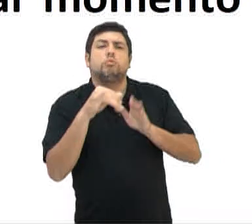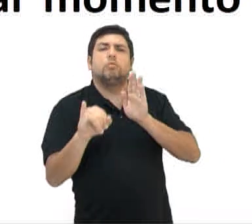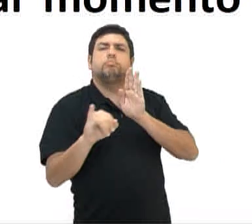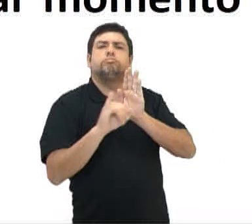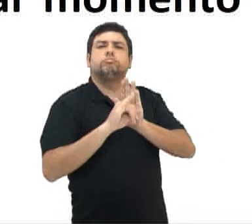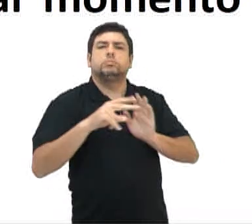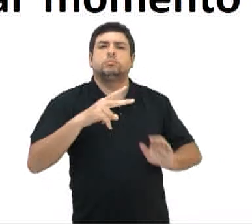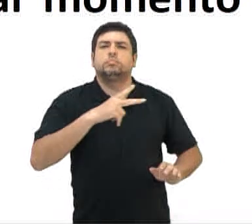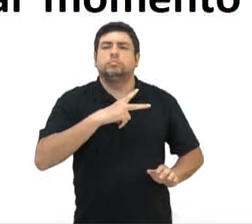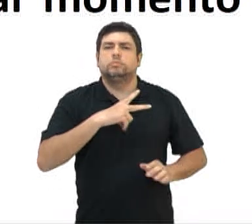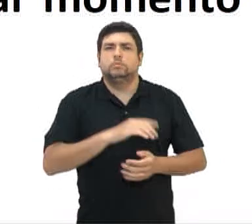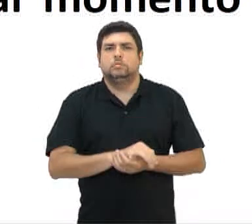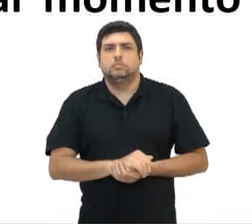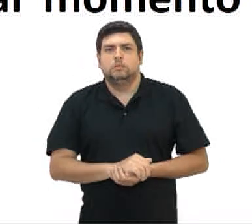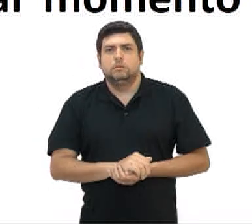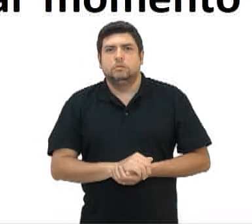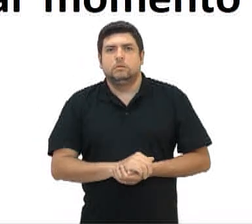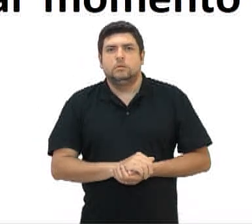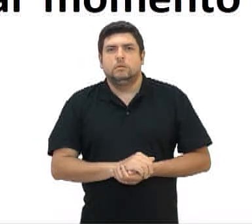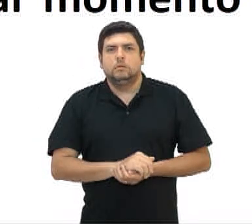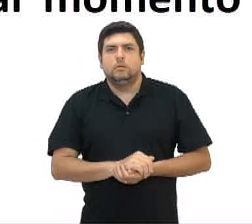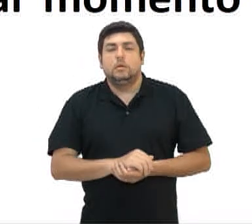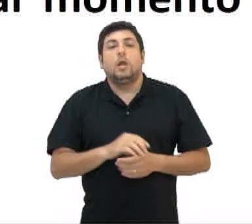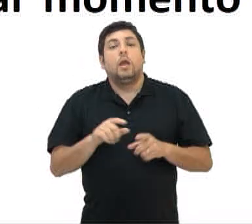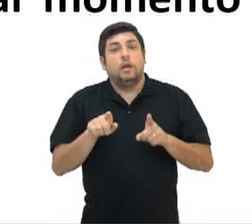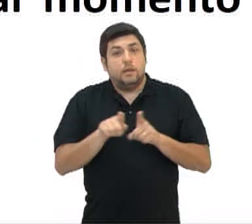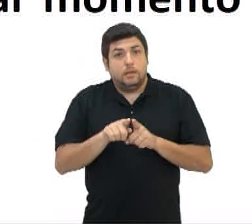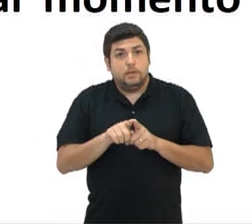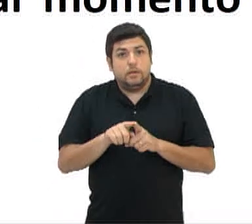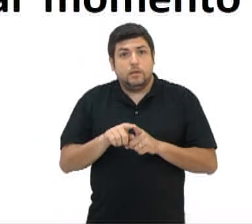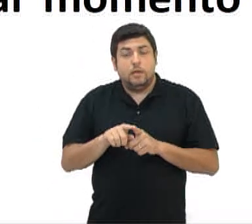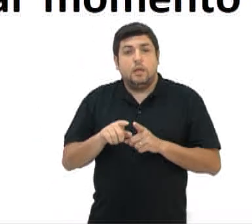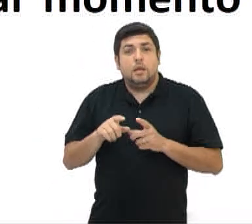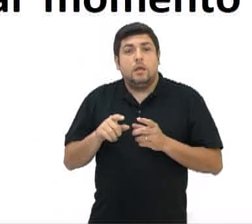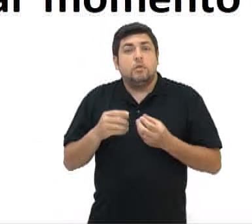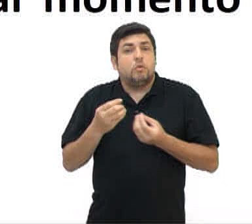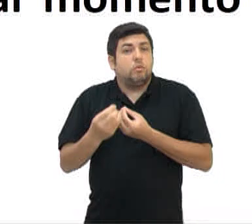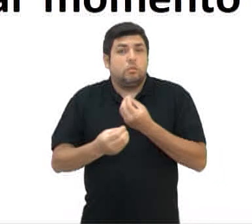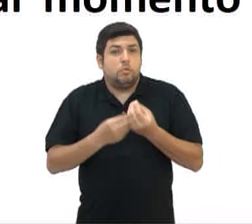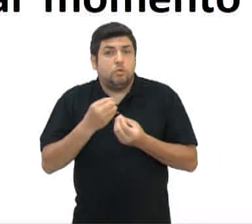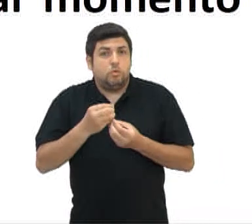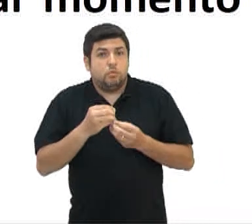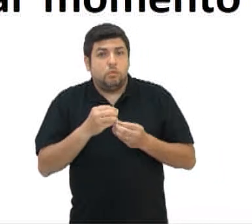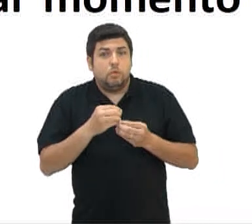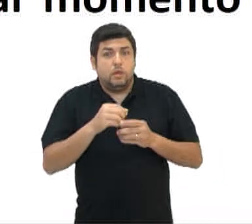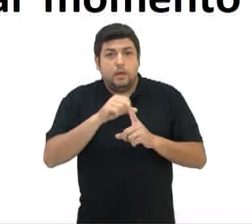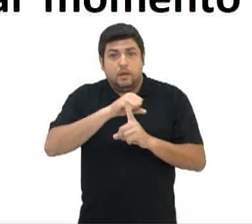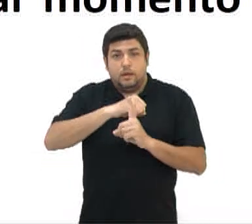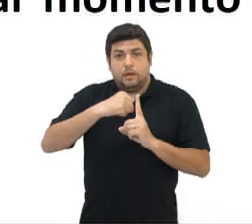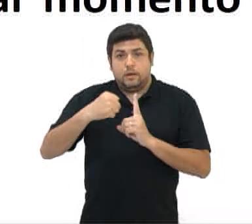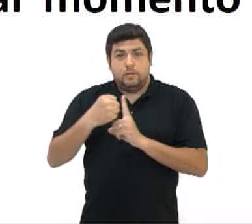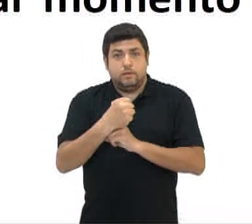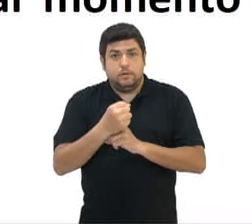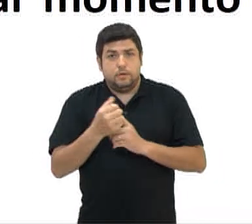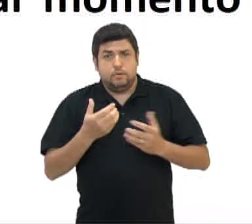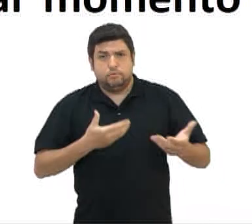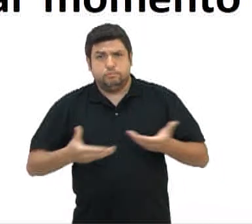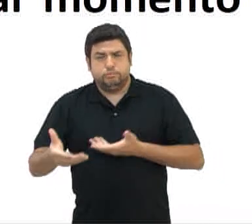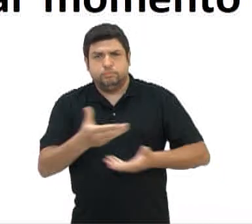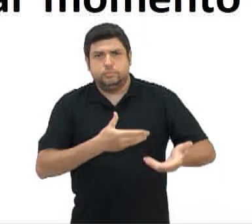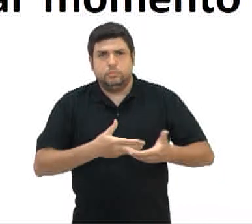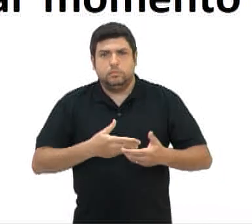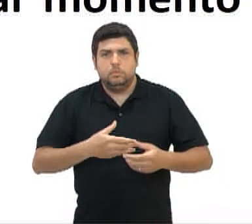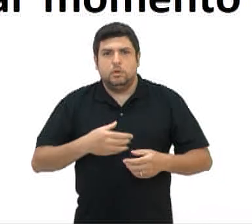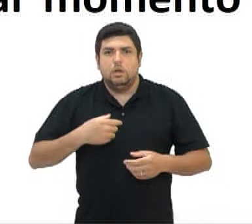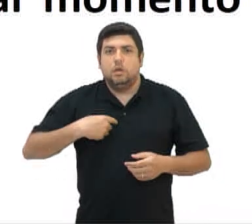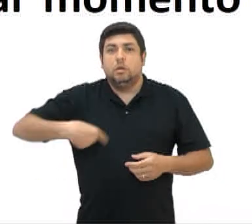Articulando essa ideia de Goffman, entendemos que ela é construída socialmente. Ou seja, nossas ações e afetos